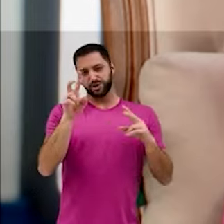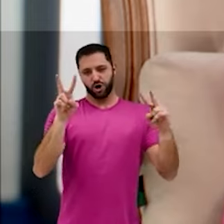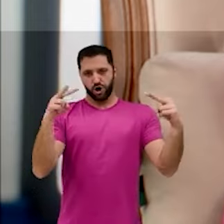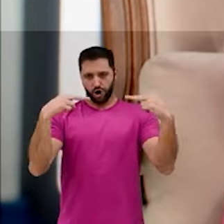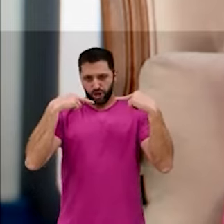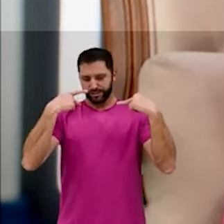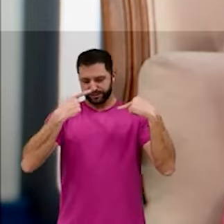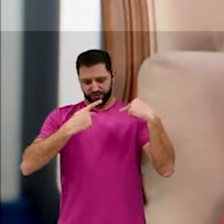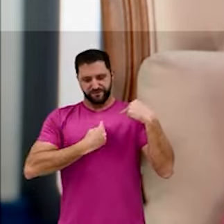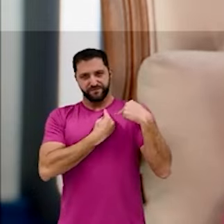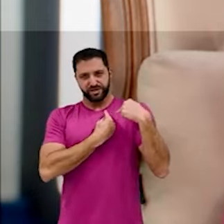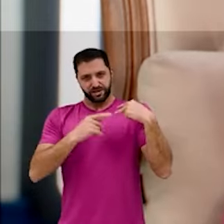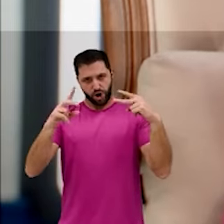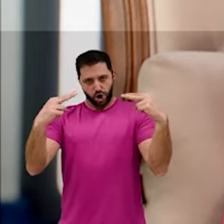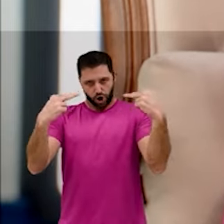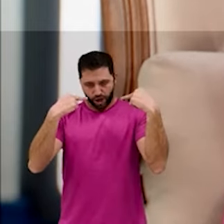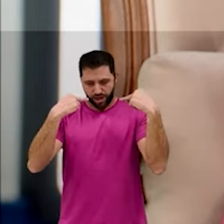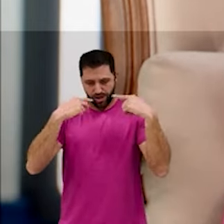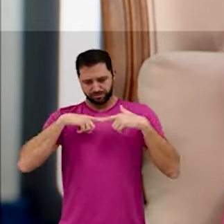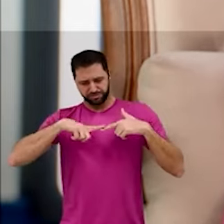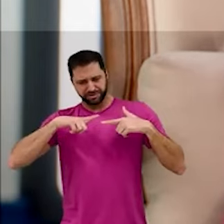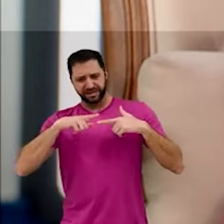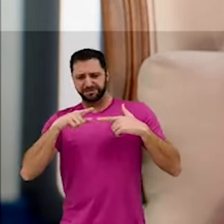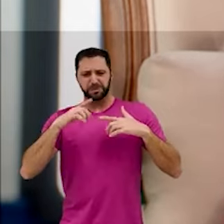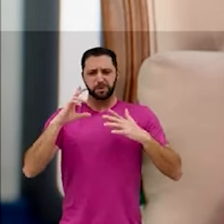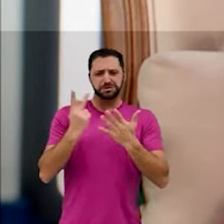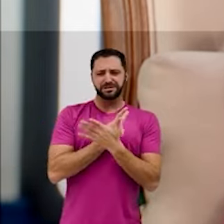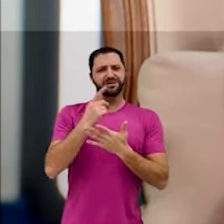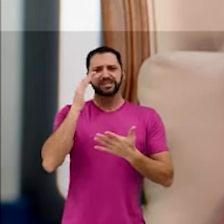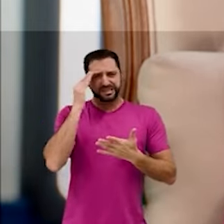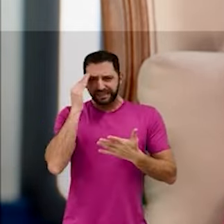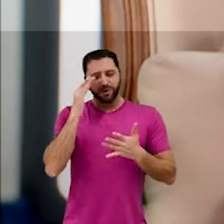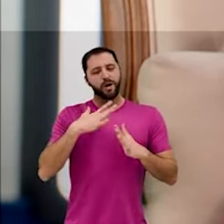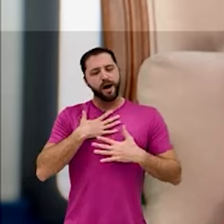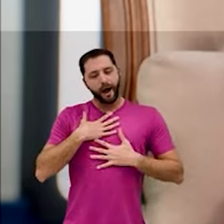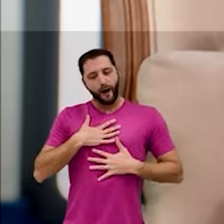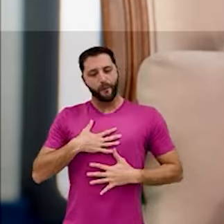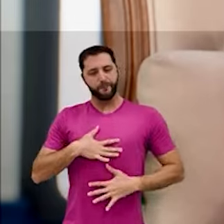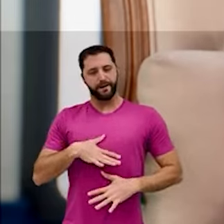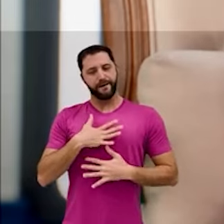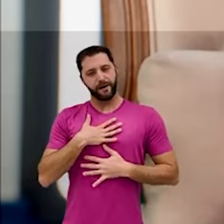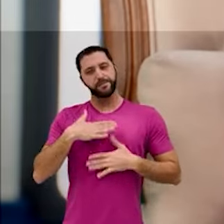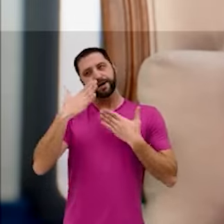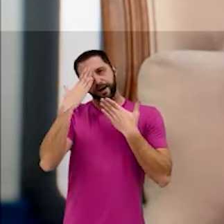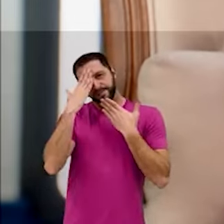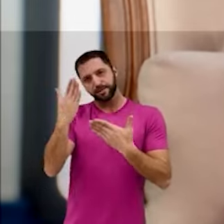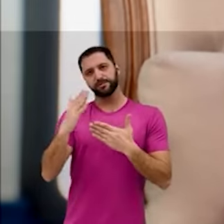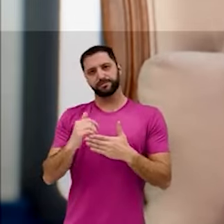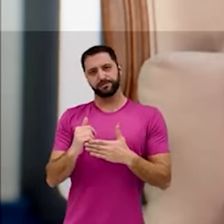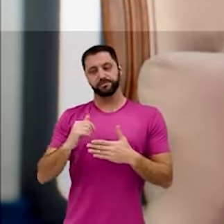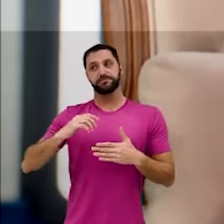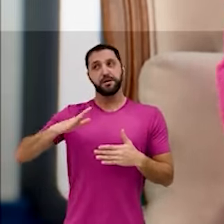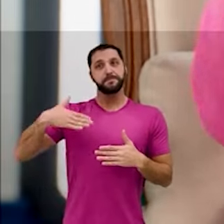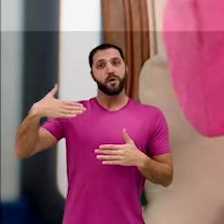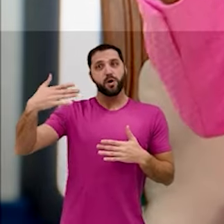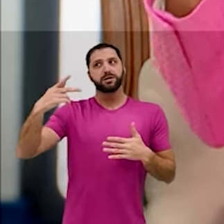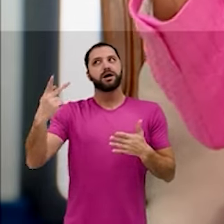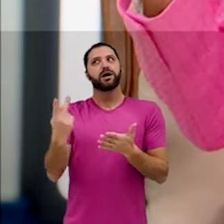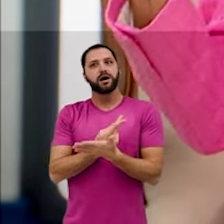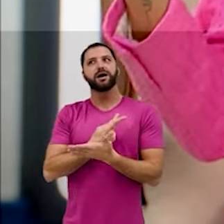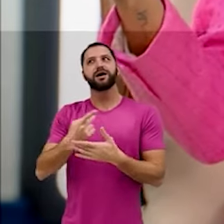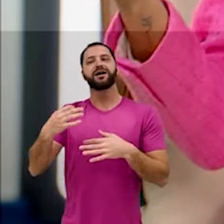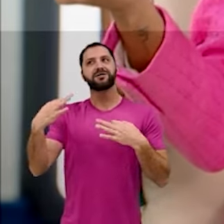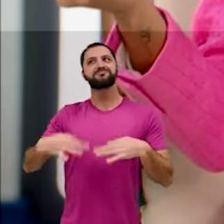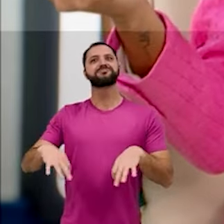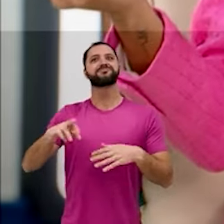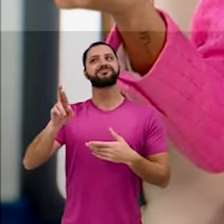vida, agradece tudo que já aconteceu, por mais que você não tenha entendido ainda e que você ache que foi ruim para você, agradece, porque daqui um pouco